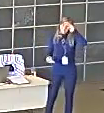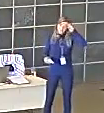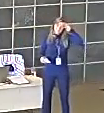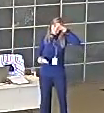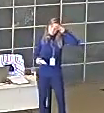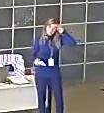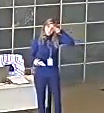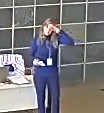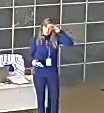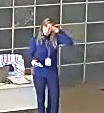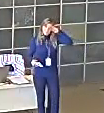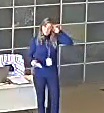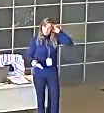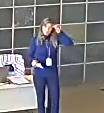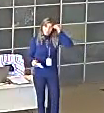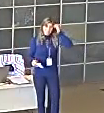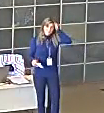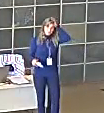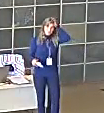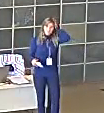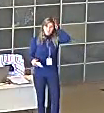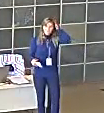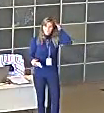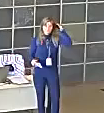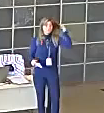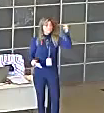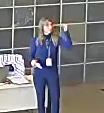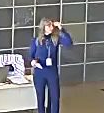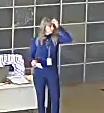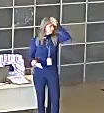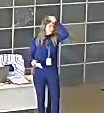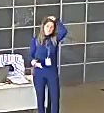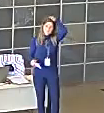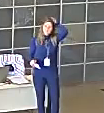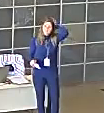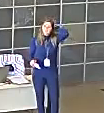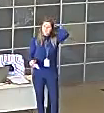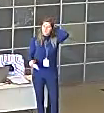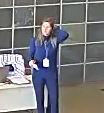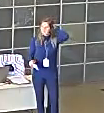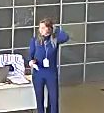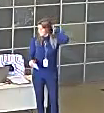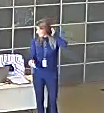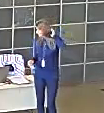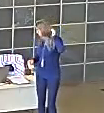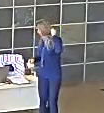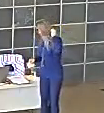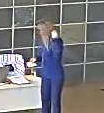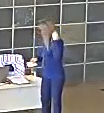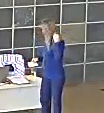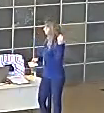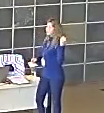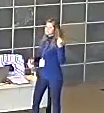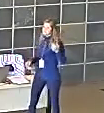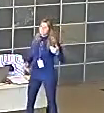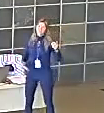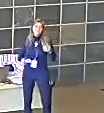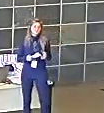termos ônibus completamente acessíveis para as pessoas com deficiência e toda e qualquer pessoa